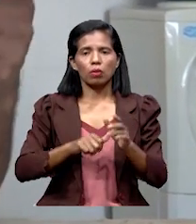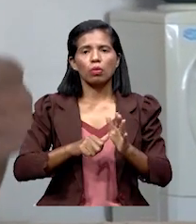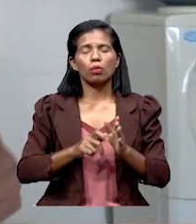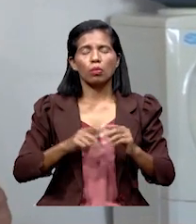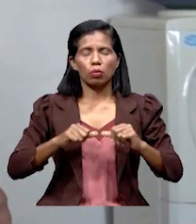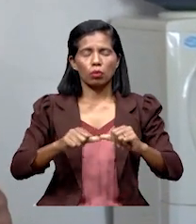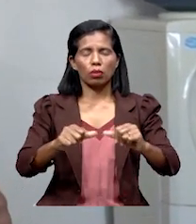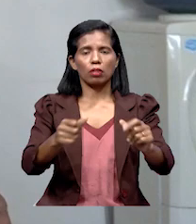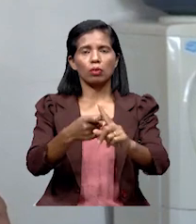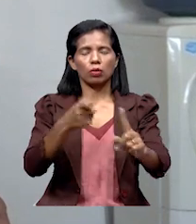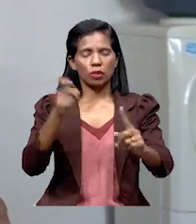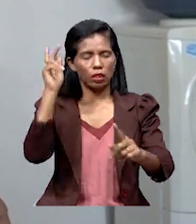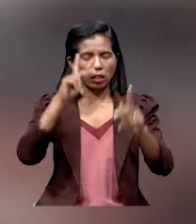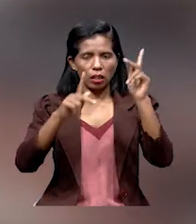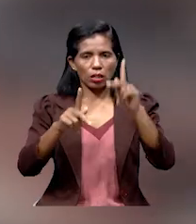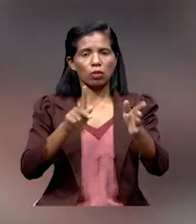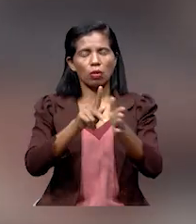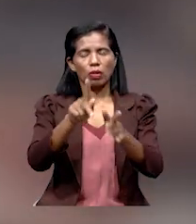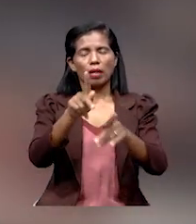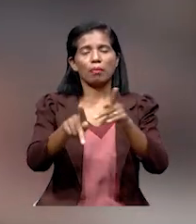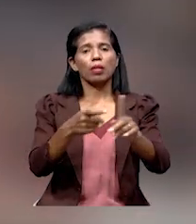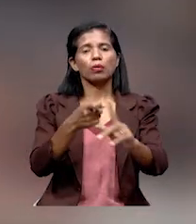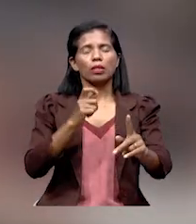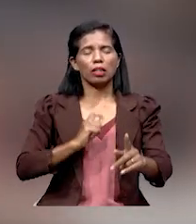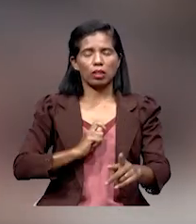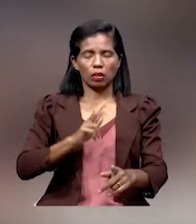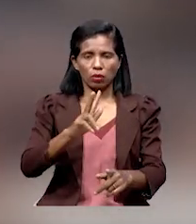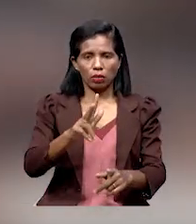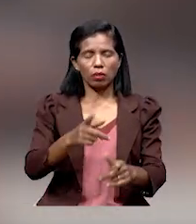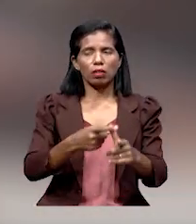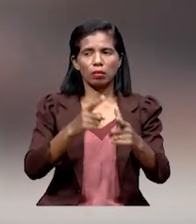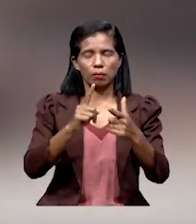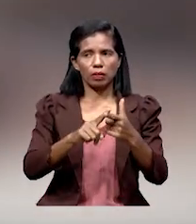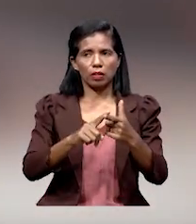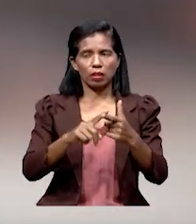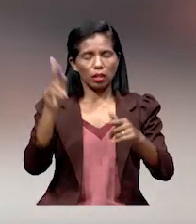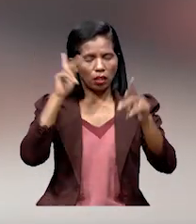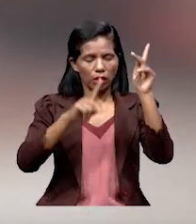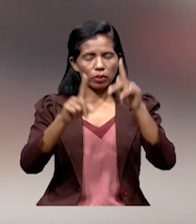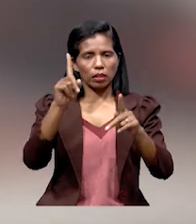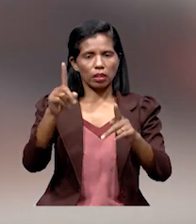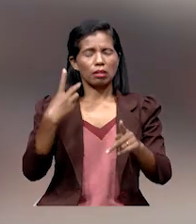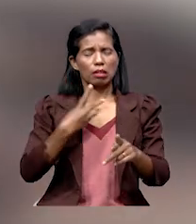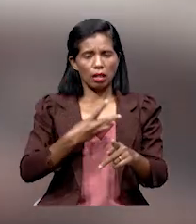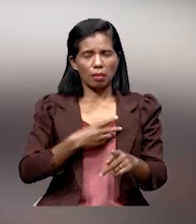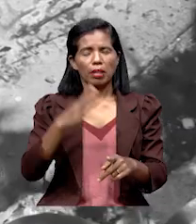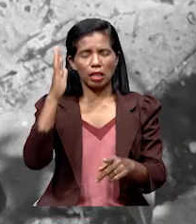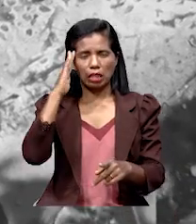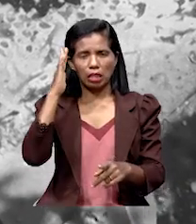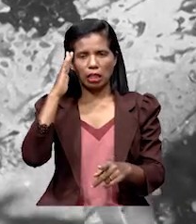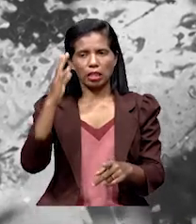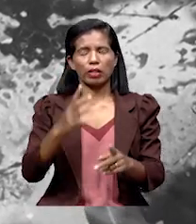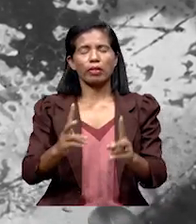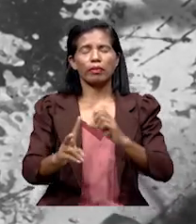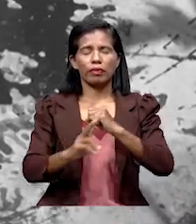caso, desconfiar esse comoro, né. Depois, caso... Ida tang ami disconfia vítima ne antes de